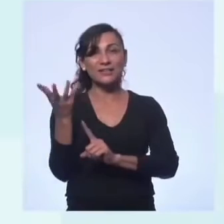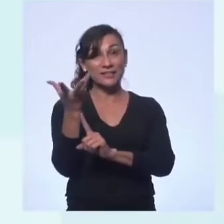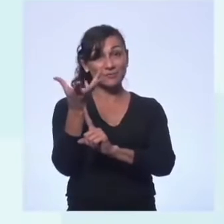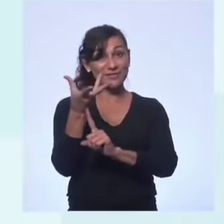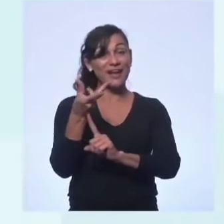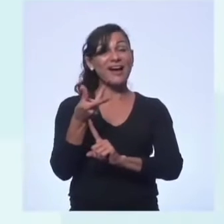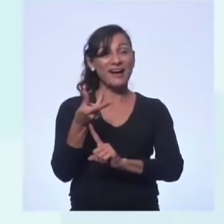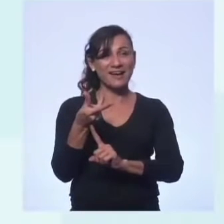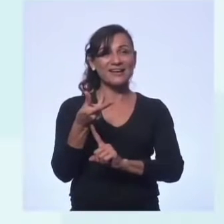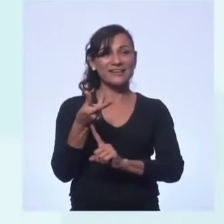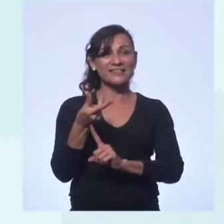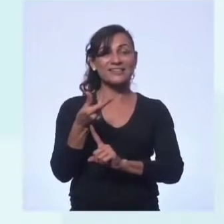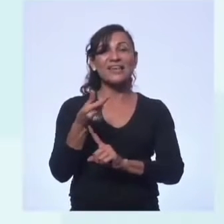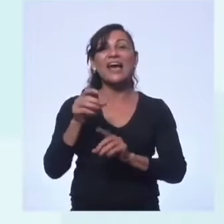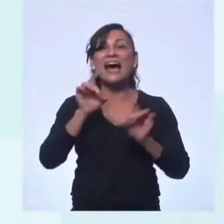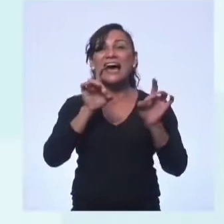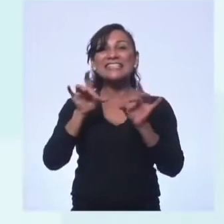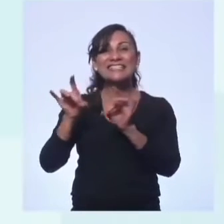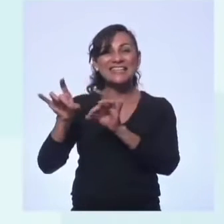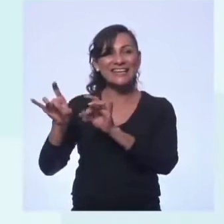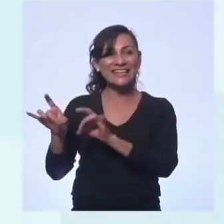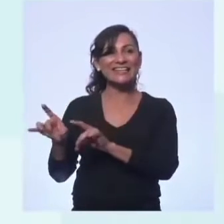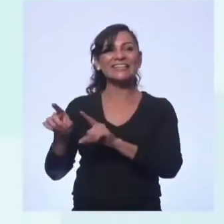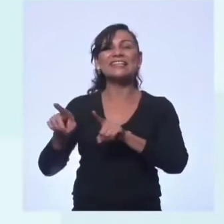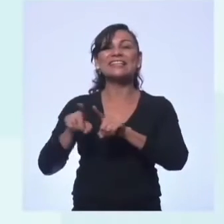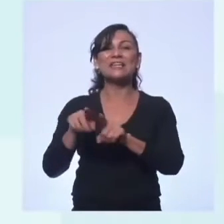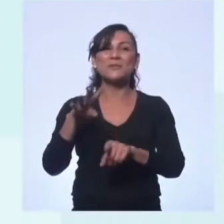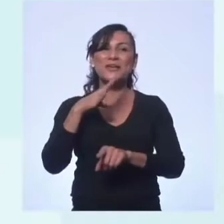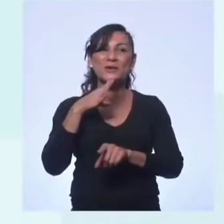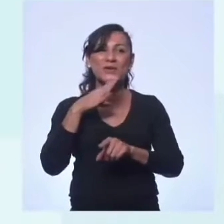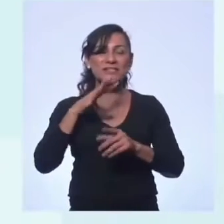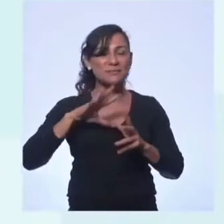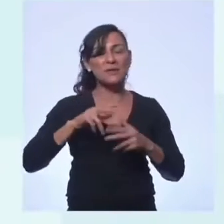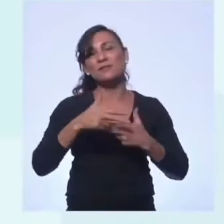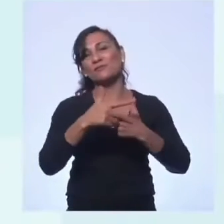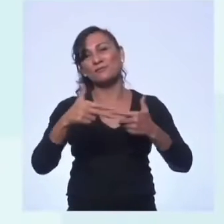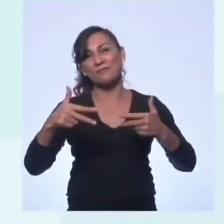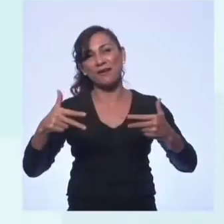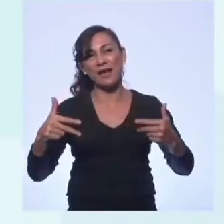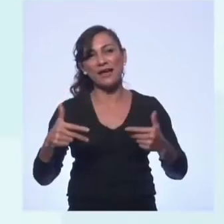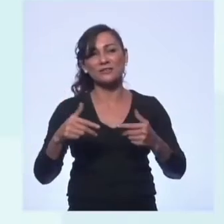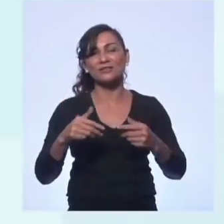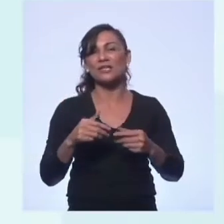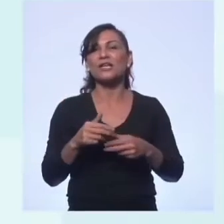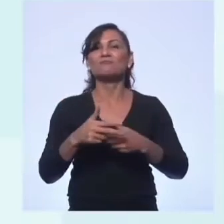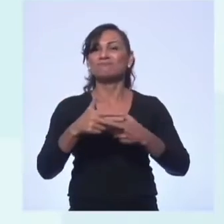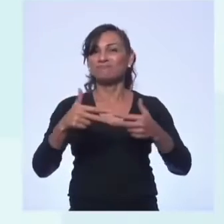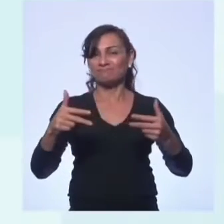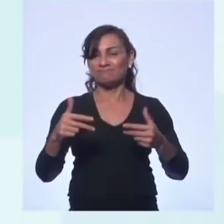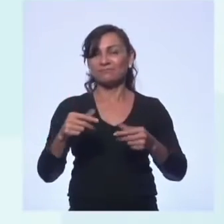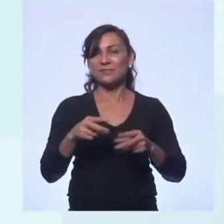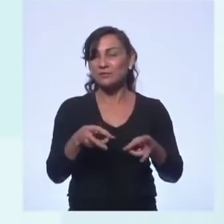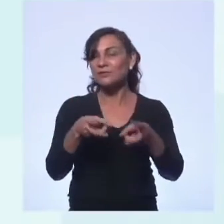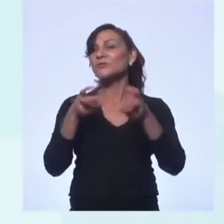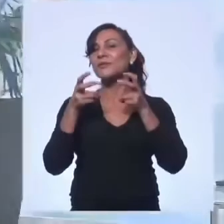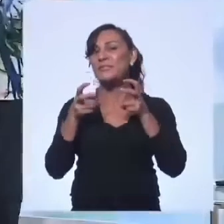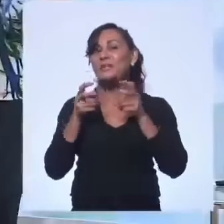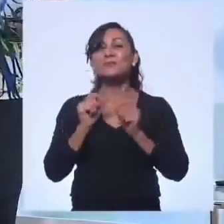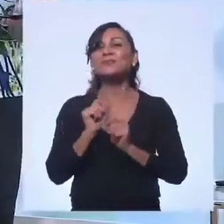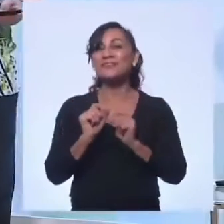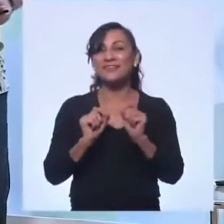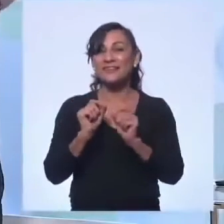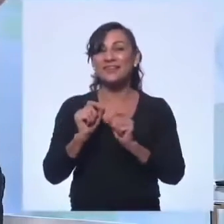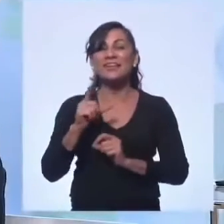a arte, as técnicas e conhecimentos diversos, entre outros. Então a gente percebeu aí que